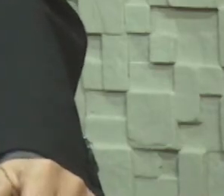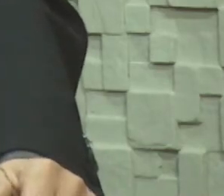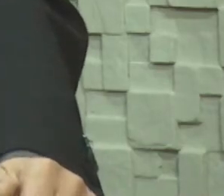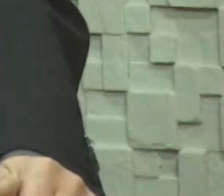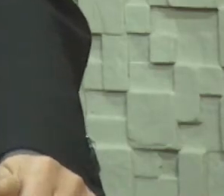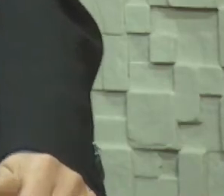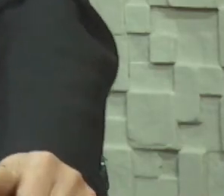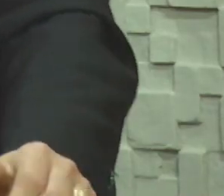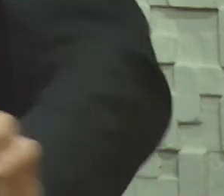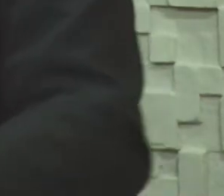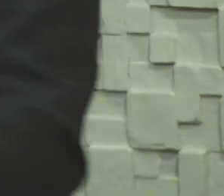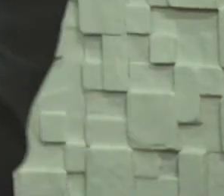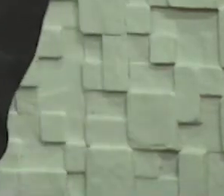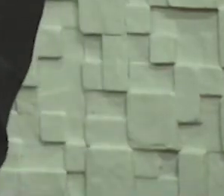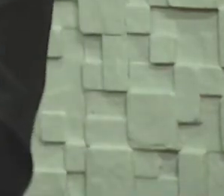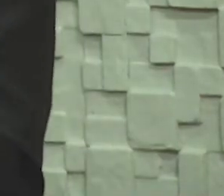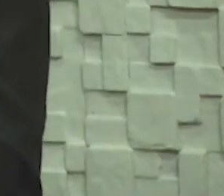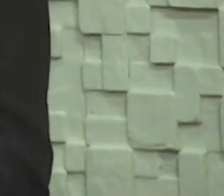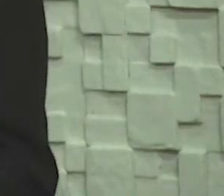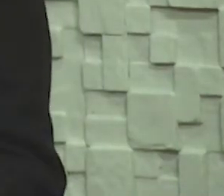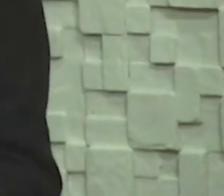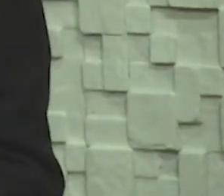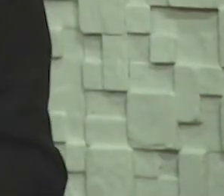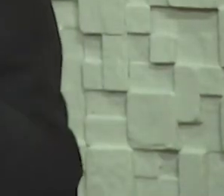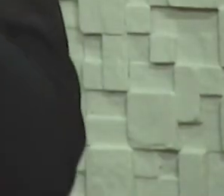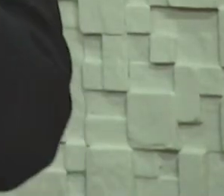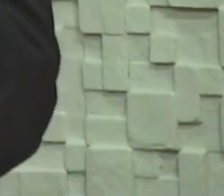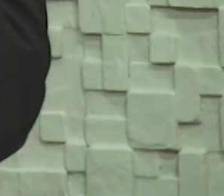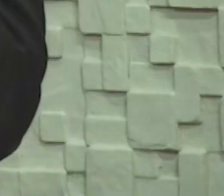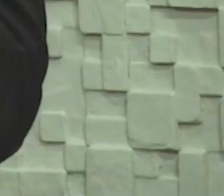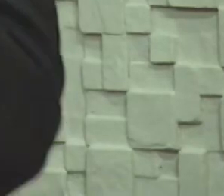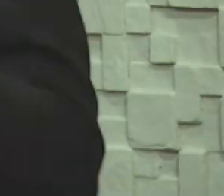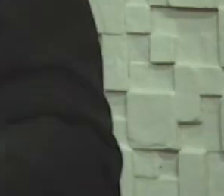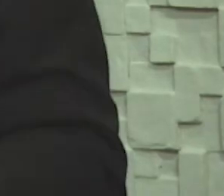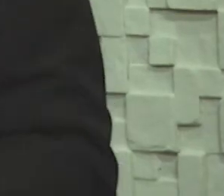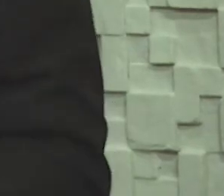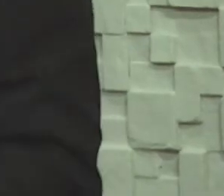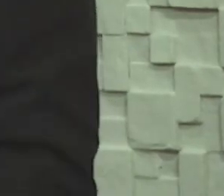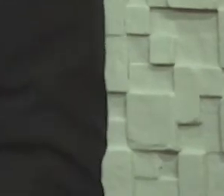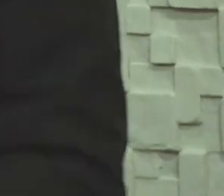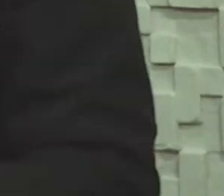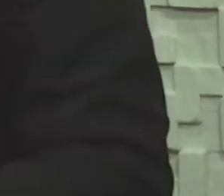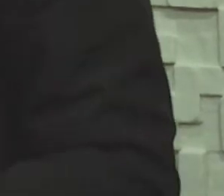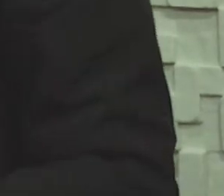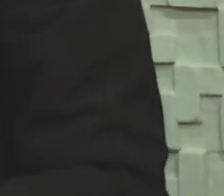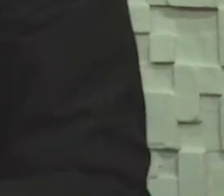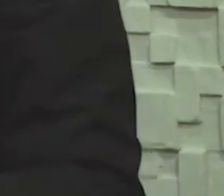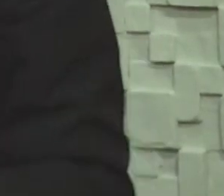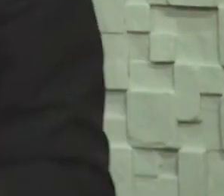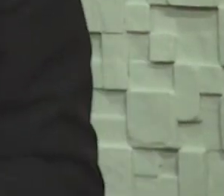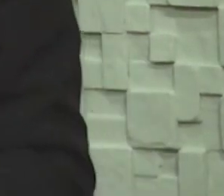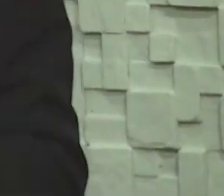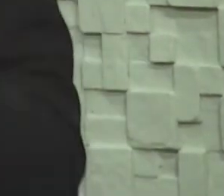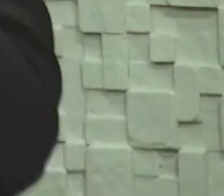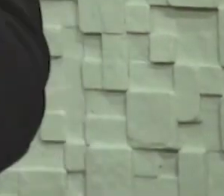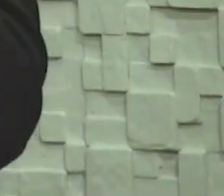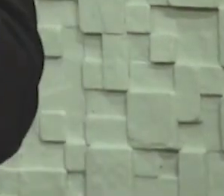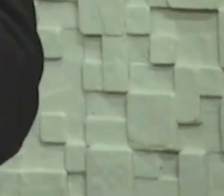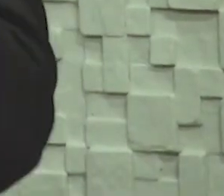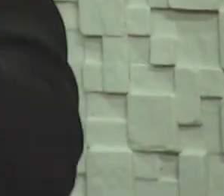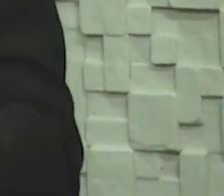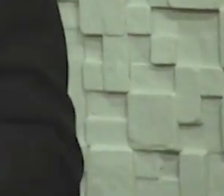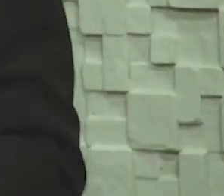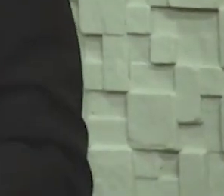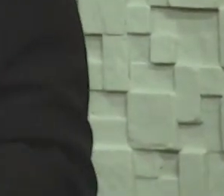cuidando se você não tem álcool gel lave com sabão né e com água tem o mesmo efeito e é barato